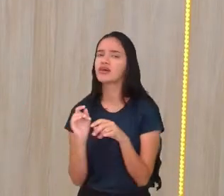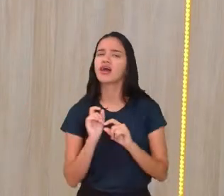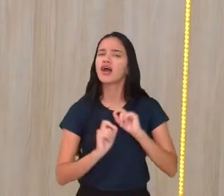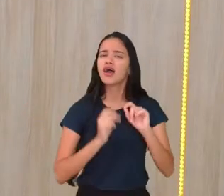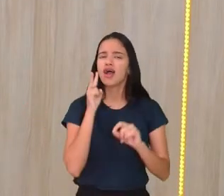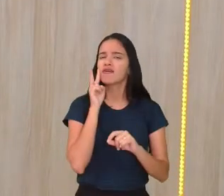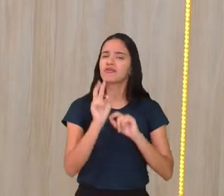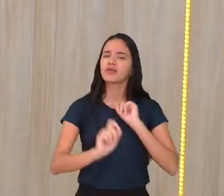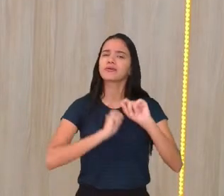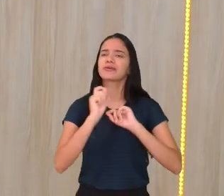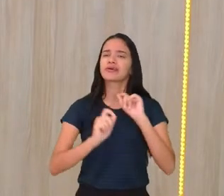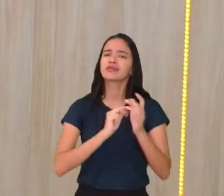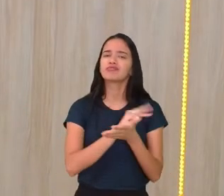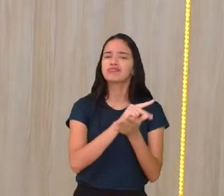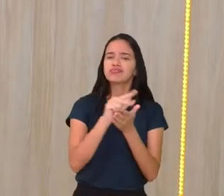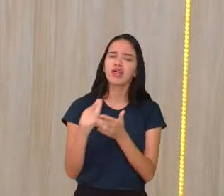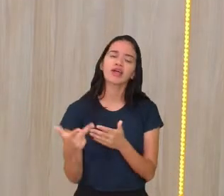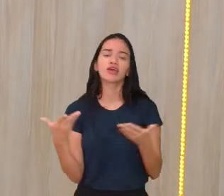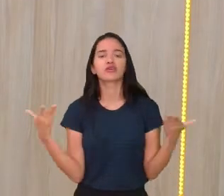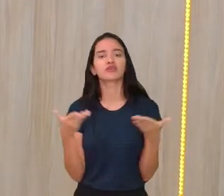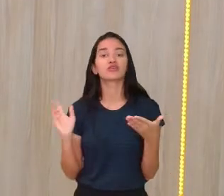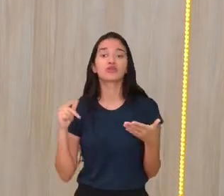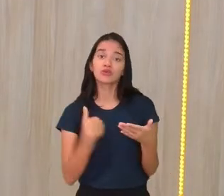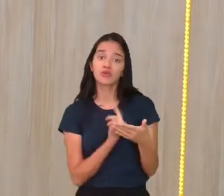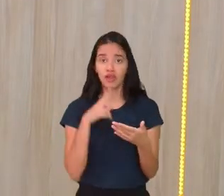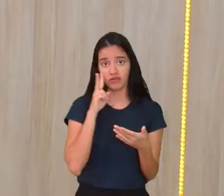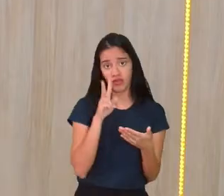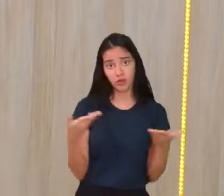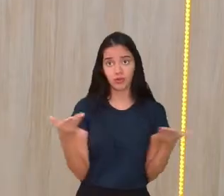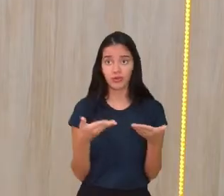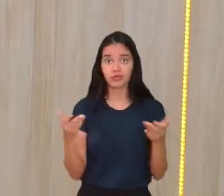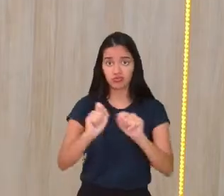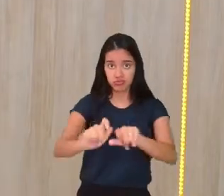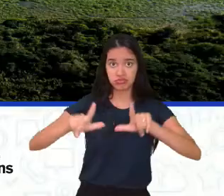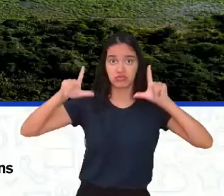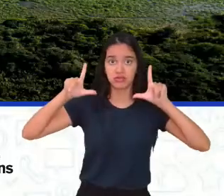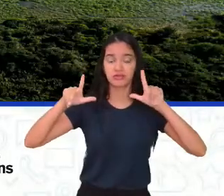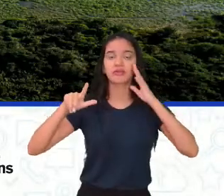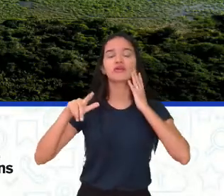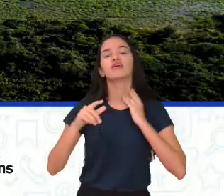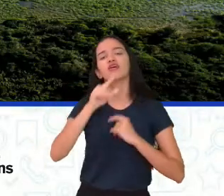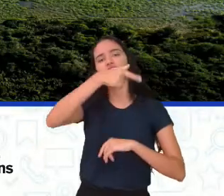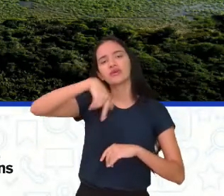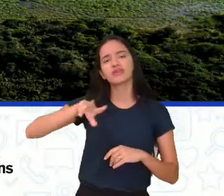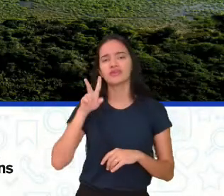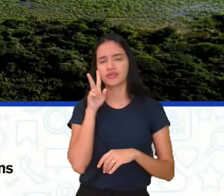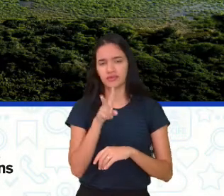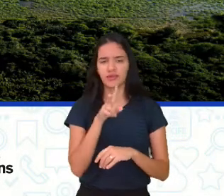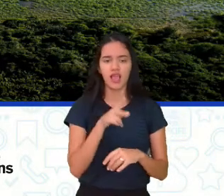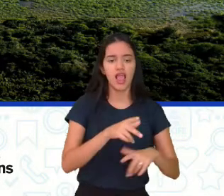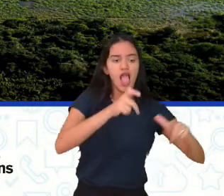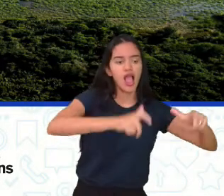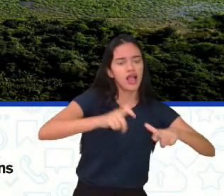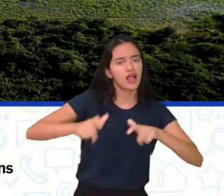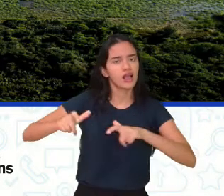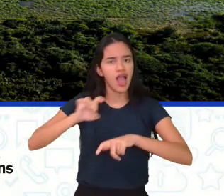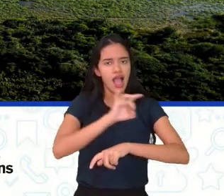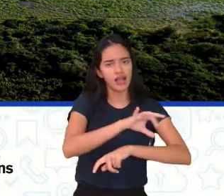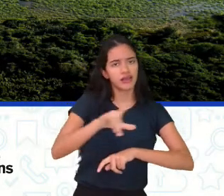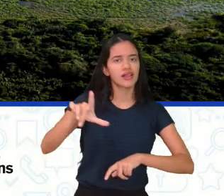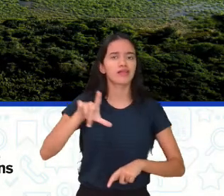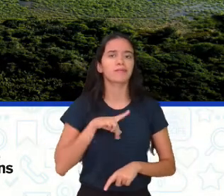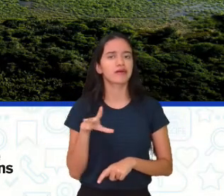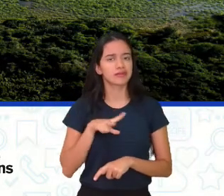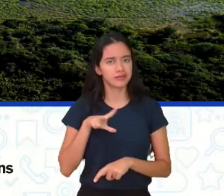essa biodiversidade que nós temos aqui no nosso território nacional. Joga na tela aí, Juninho. Você vê que cada região vai ter a sua